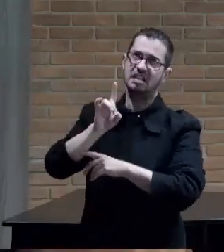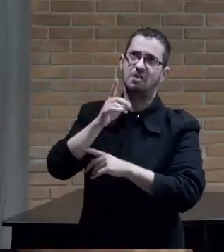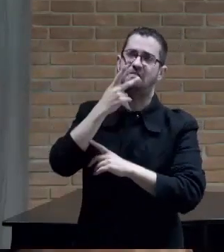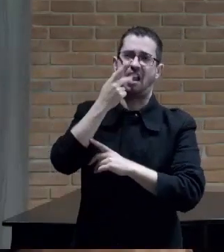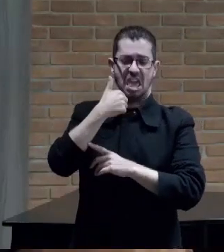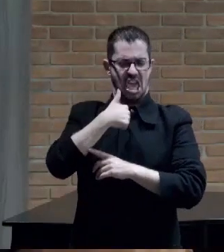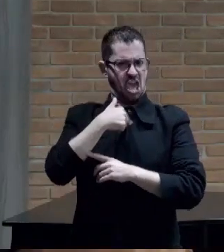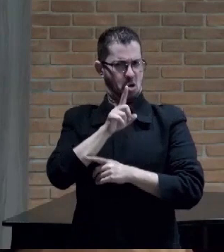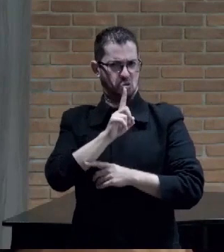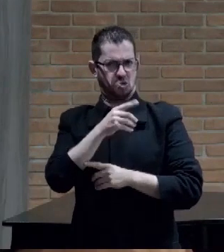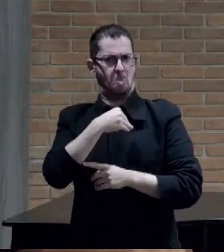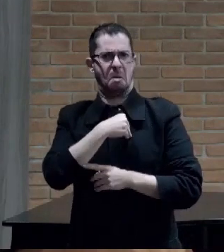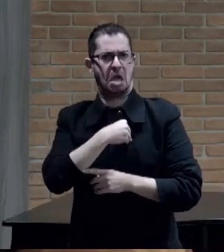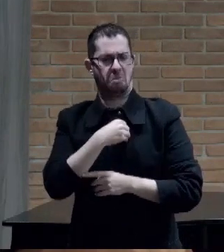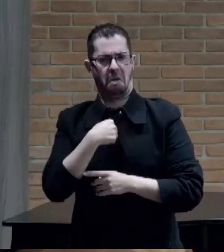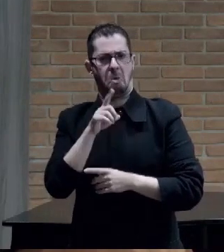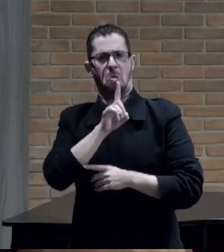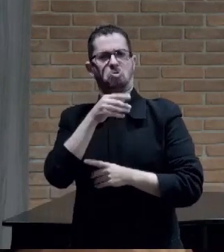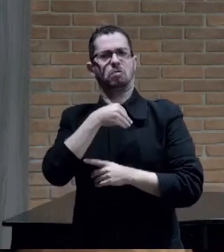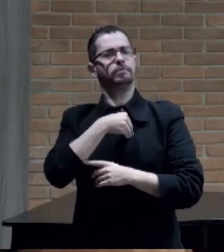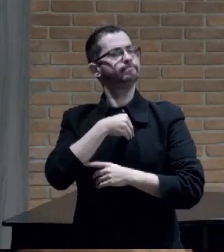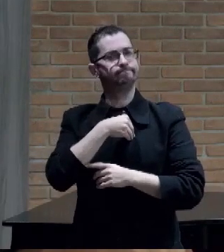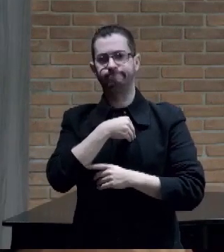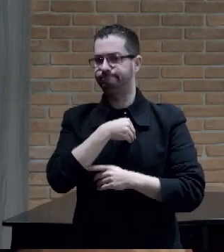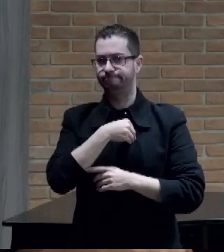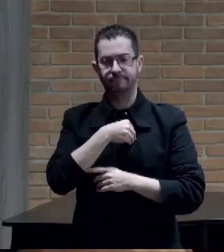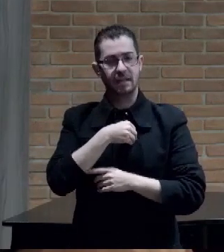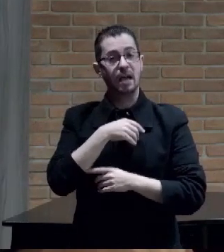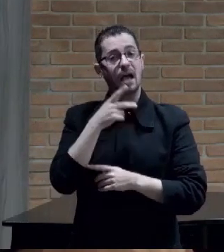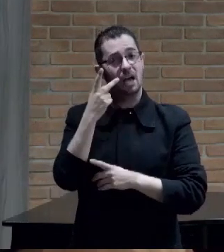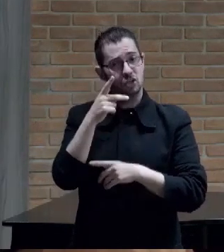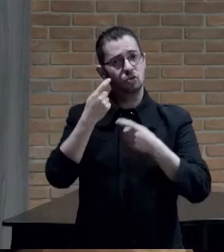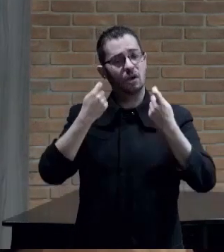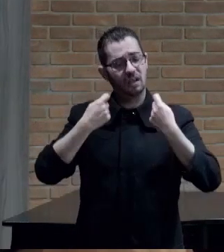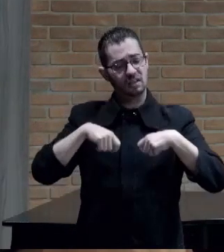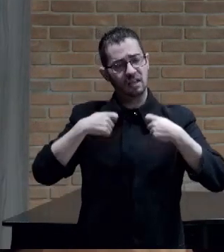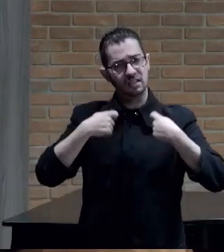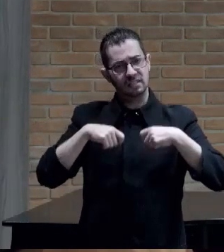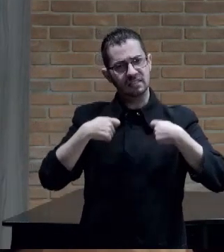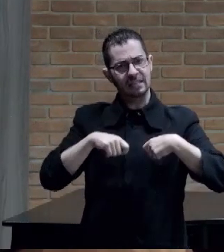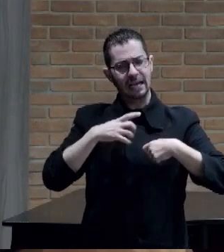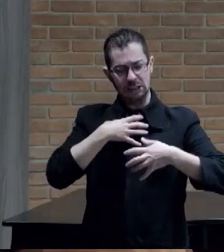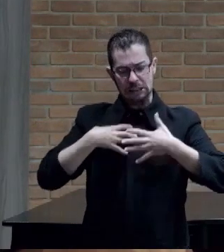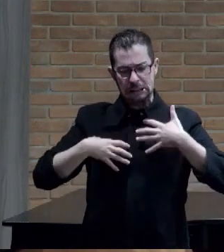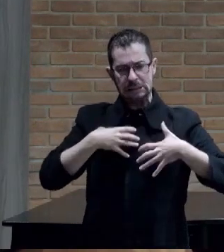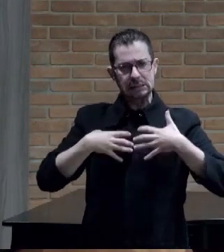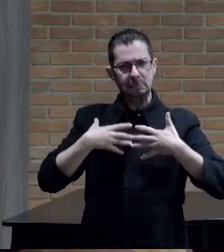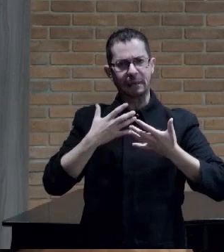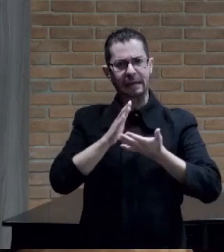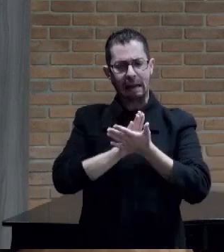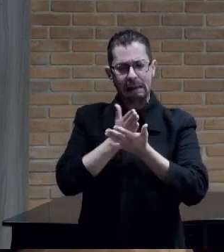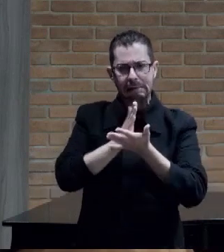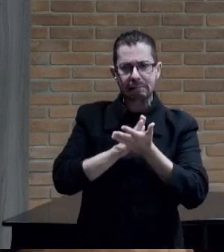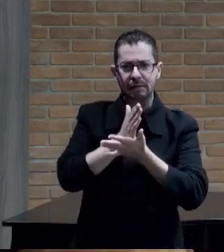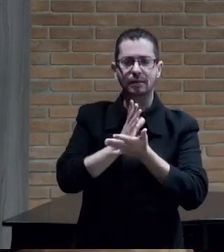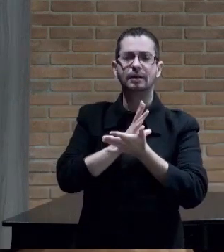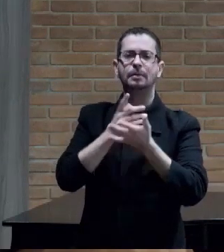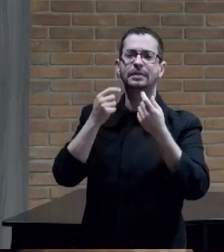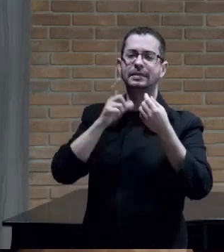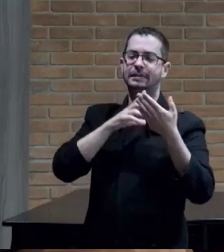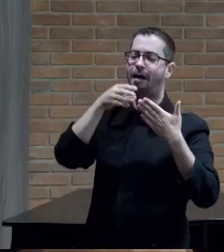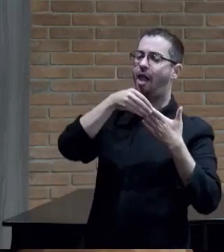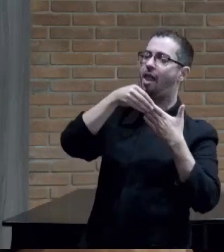disso, permita que a sua necessidade desesperada direcione você para Cristo. É o contrário. Você não tem que